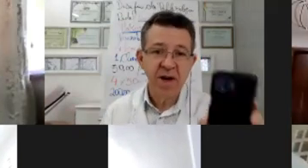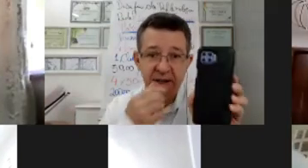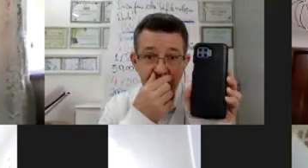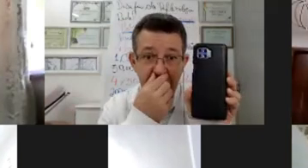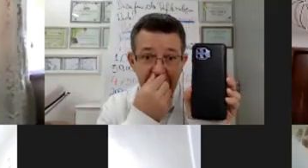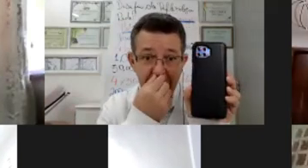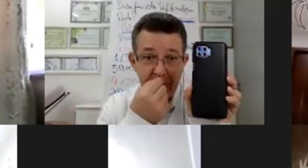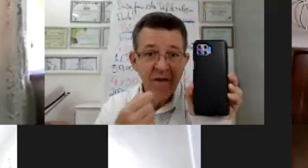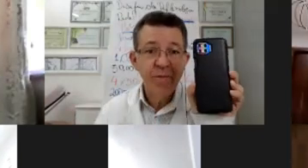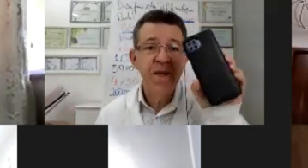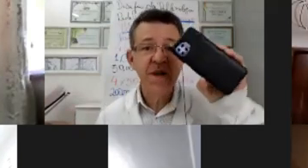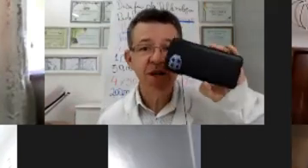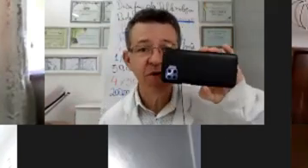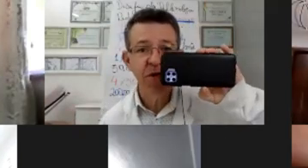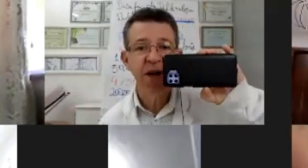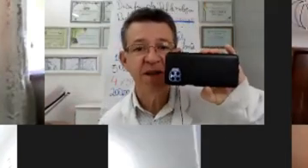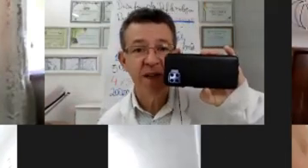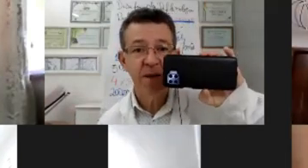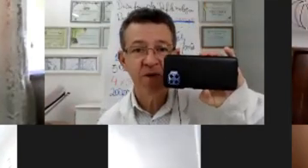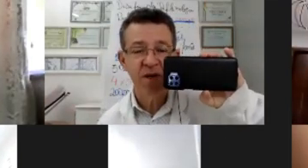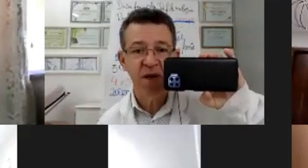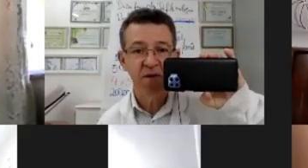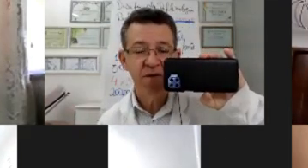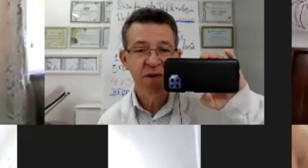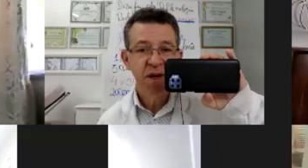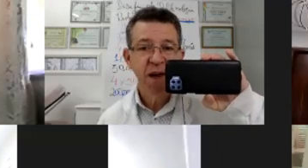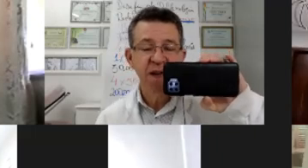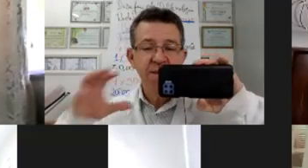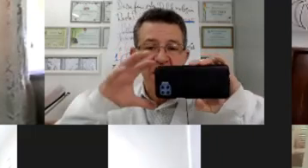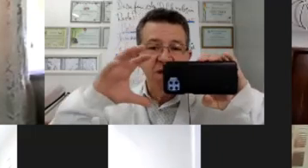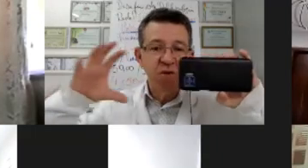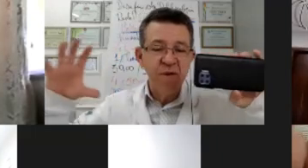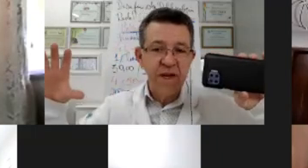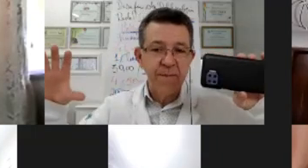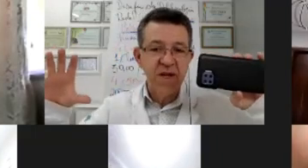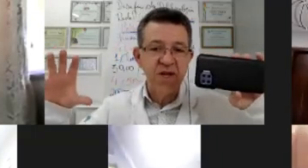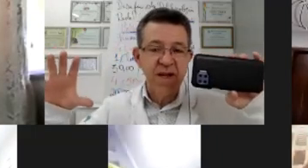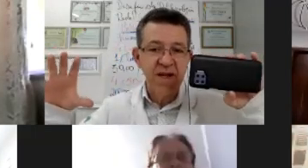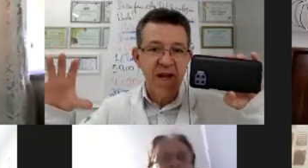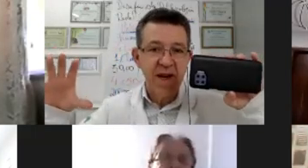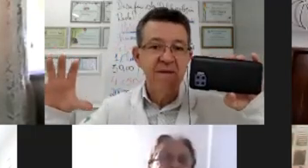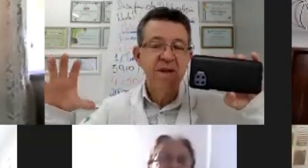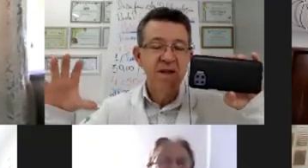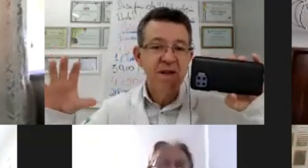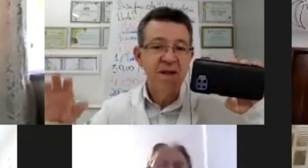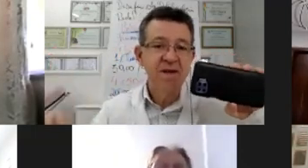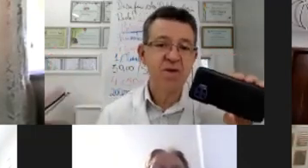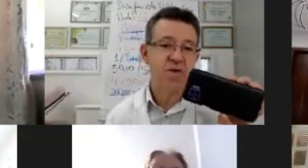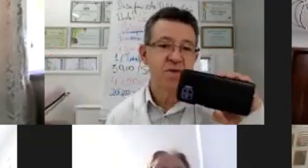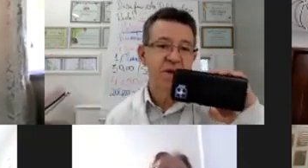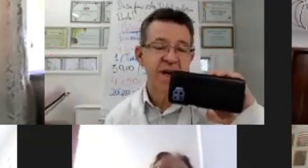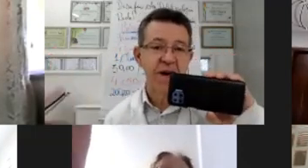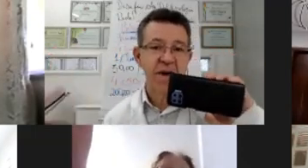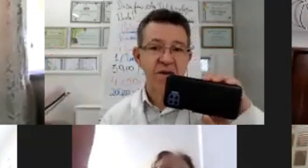com o celular de pé, eu vou pedir para deixar o celular dessa posição. Aí a imagem sua fica preenchida na tela.